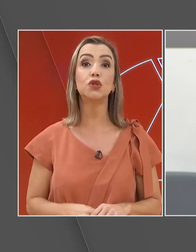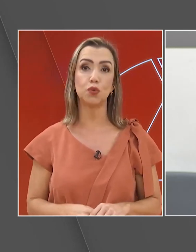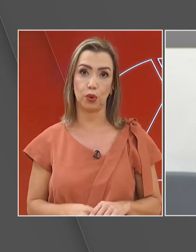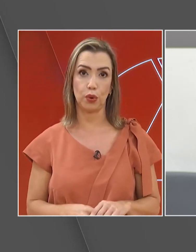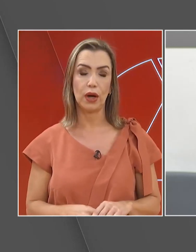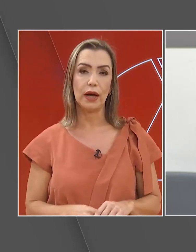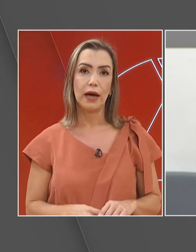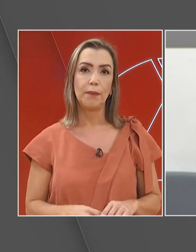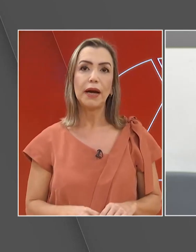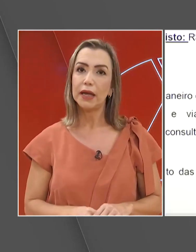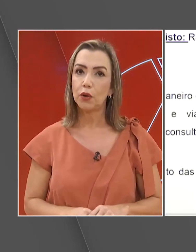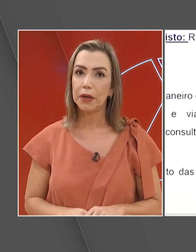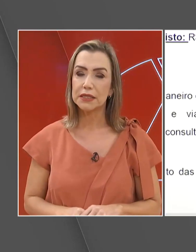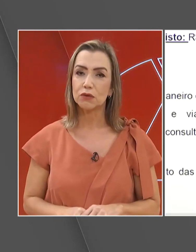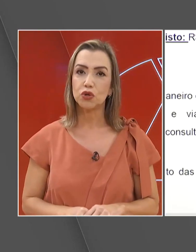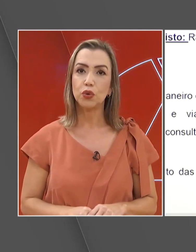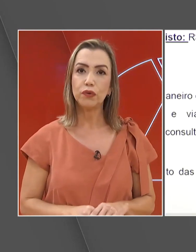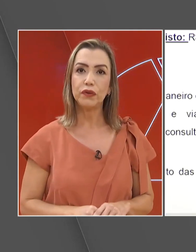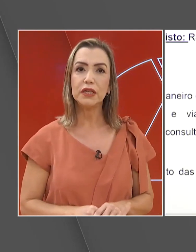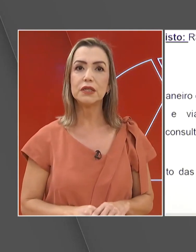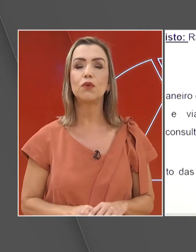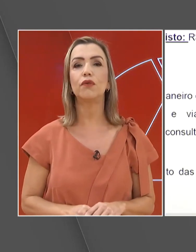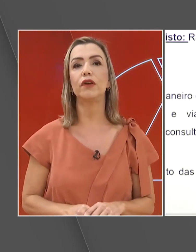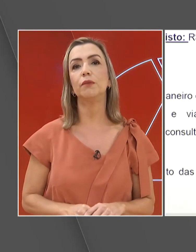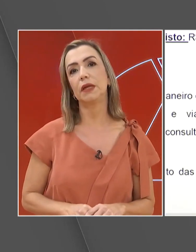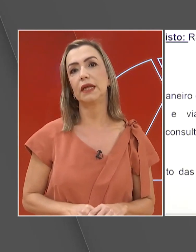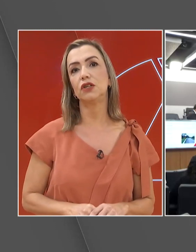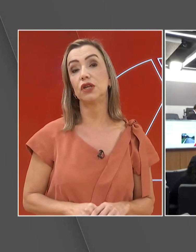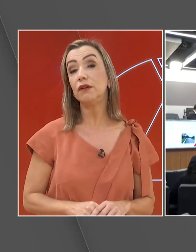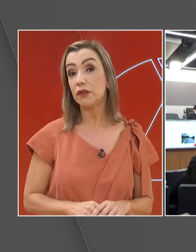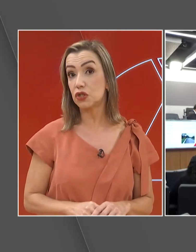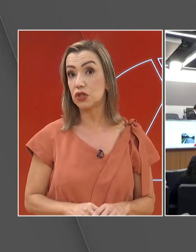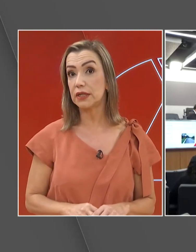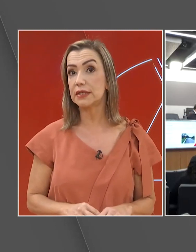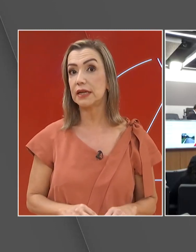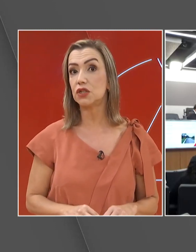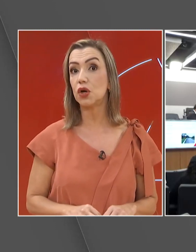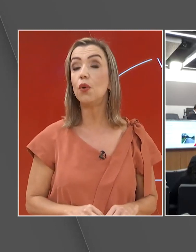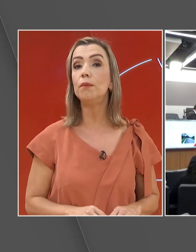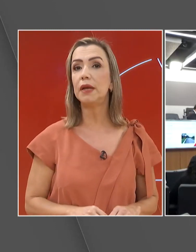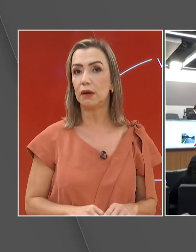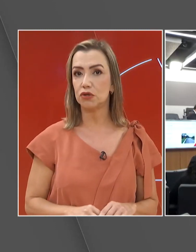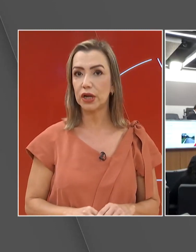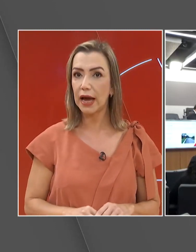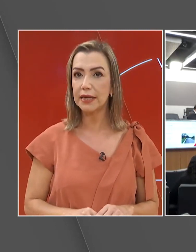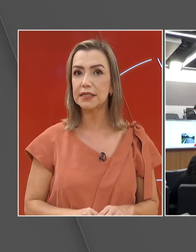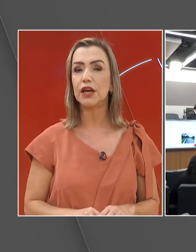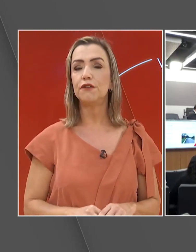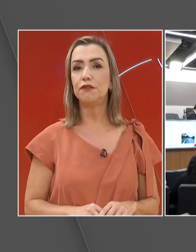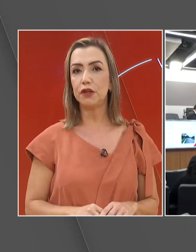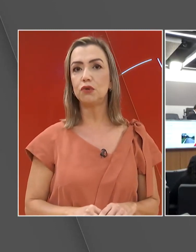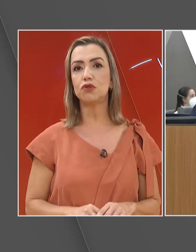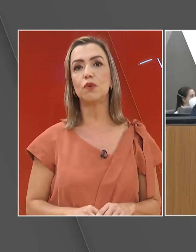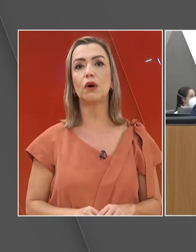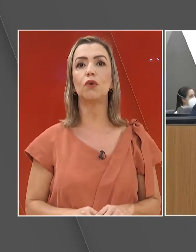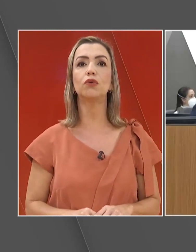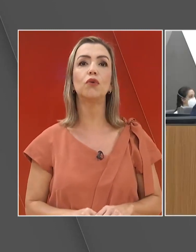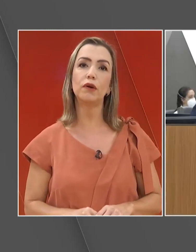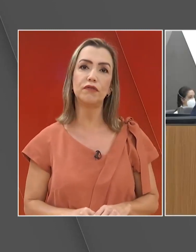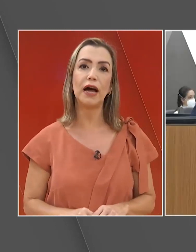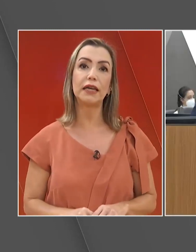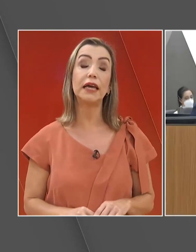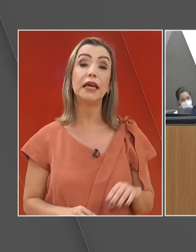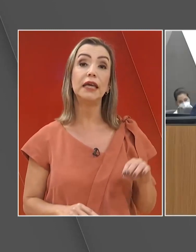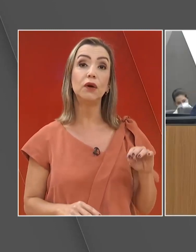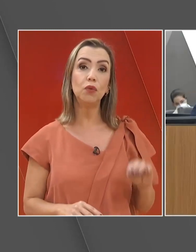edital saia em julho para em rodovias o governo pretende investir cerca de um bilhão de reais vindos